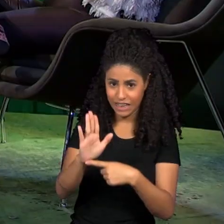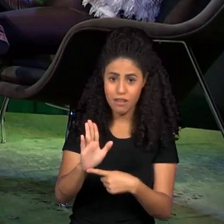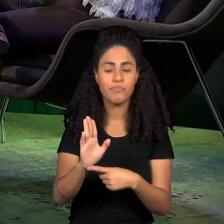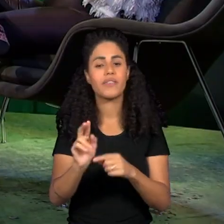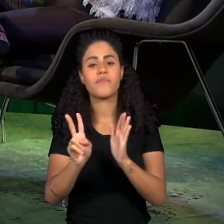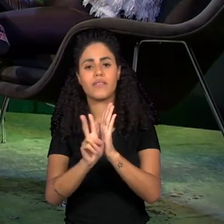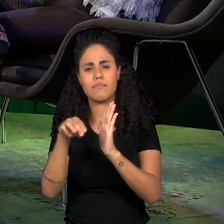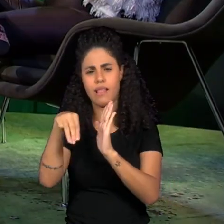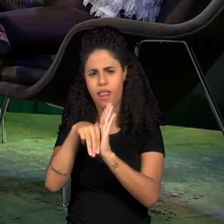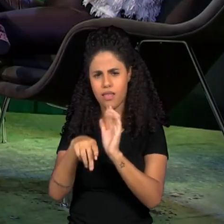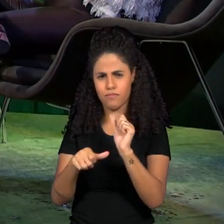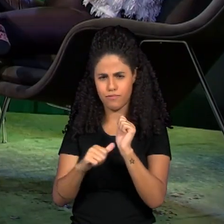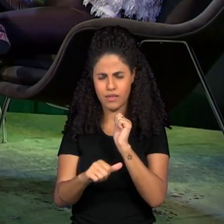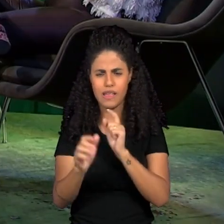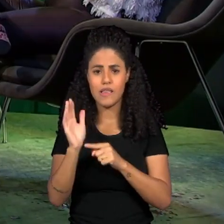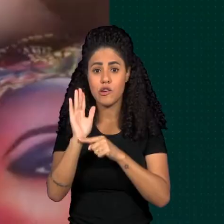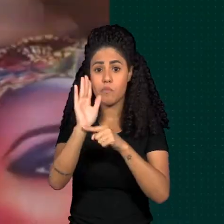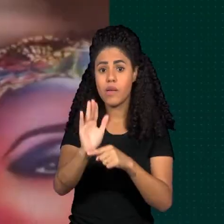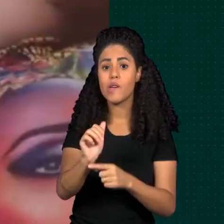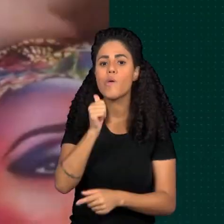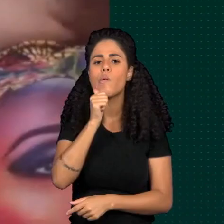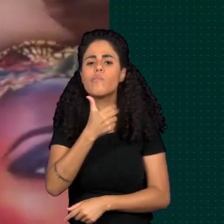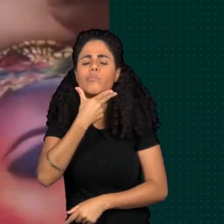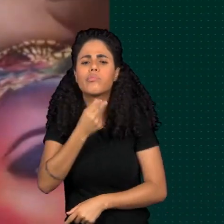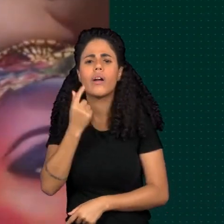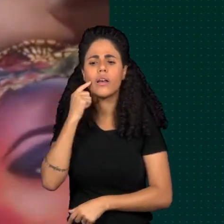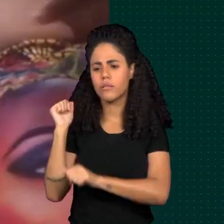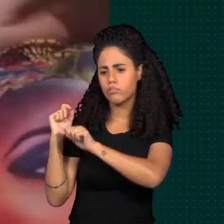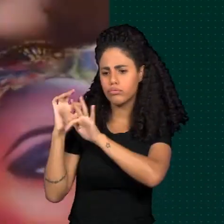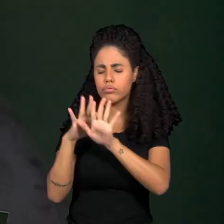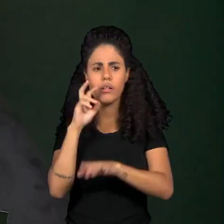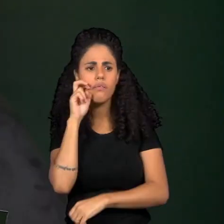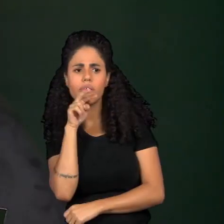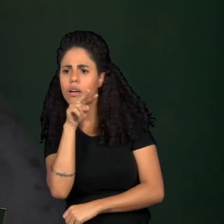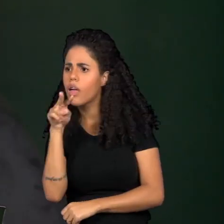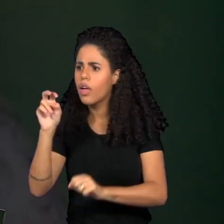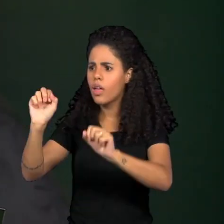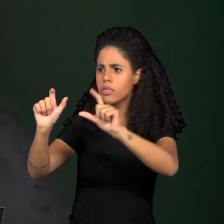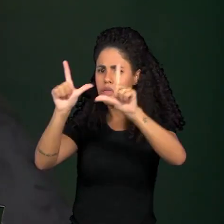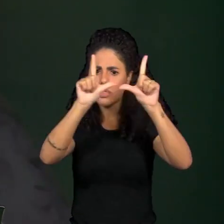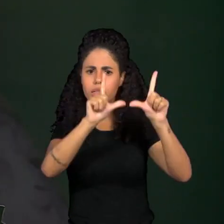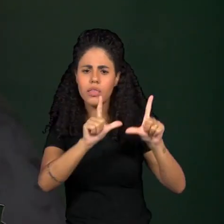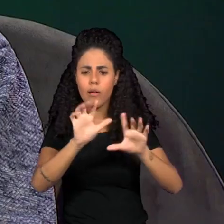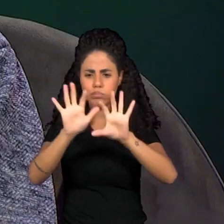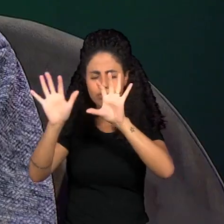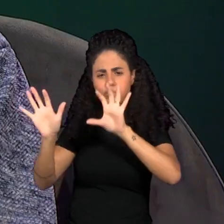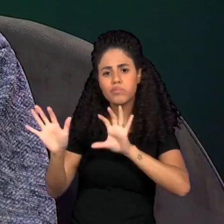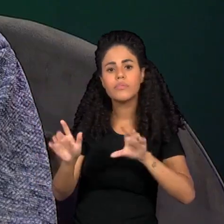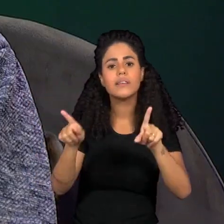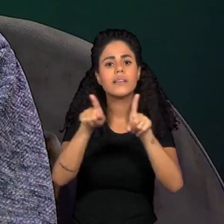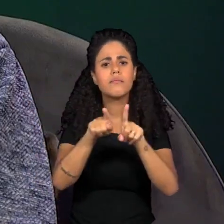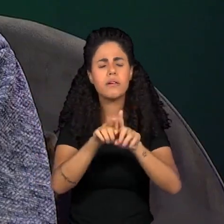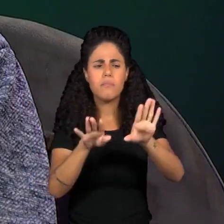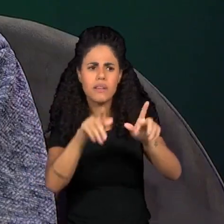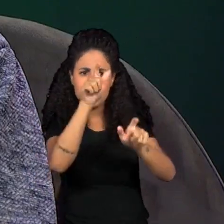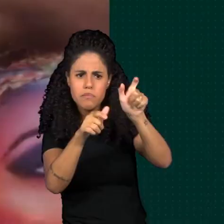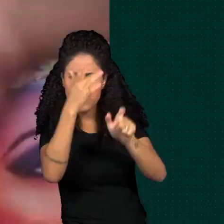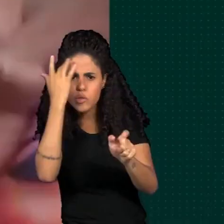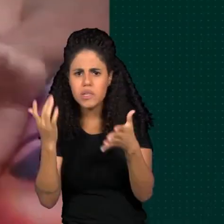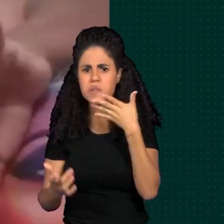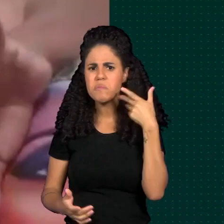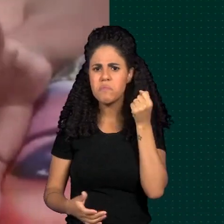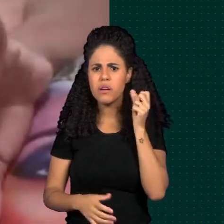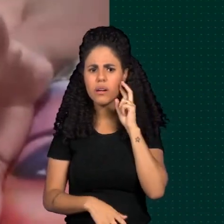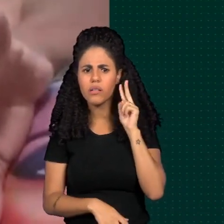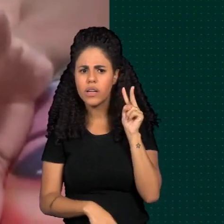Madalena. Negros e negras que paravam para ver as obras. O mais engraçado é que as pessoas brancas